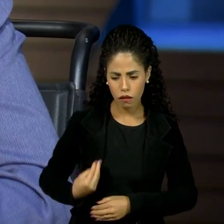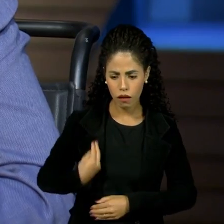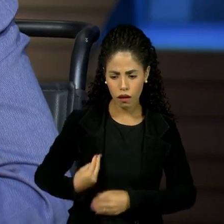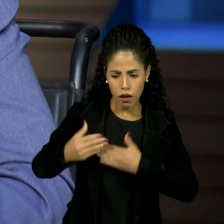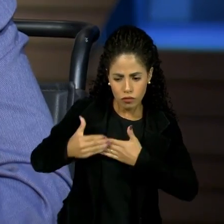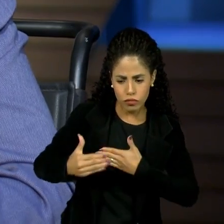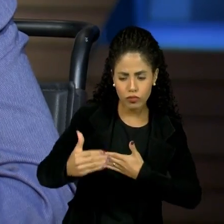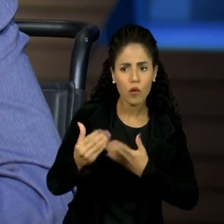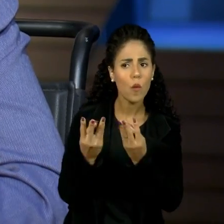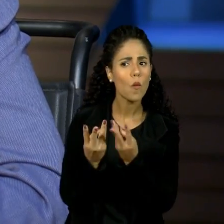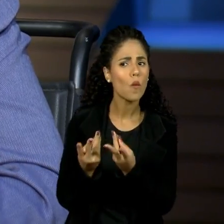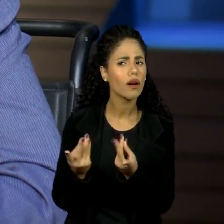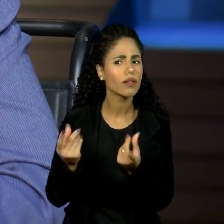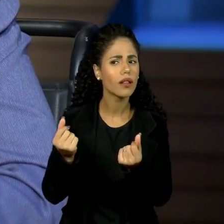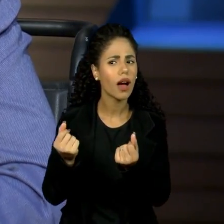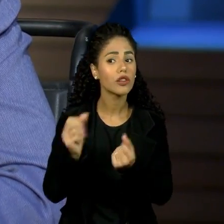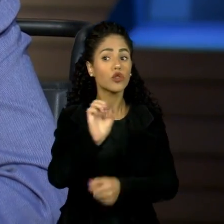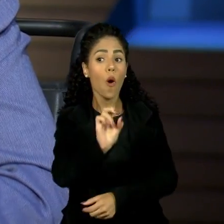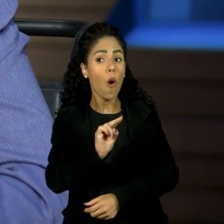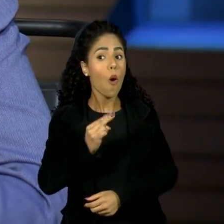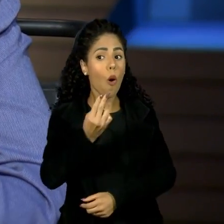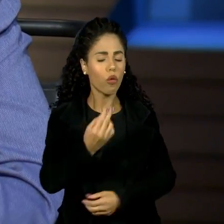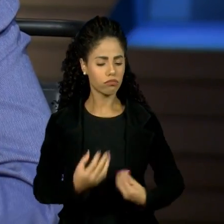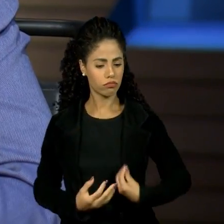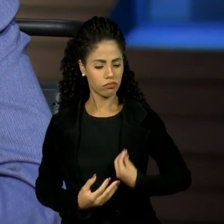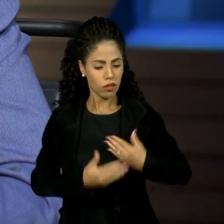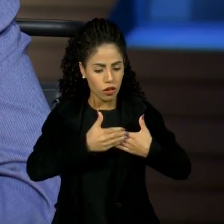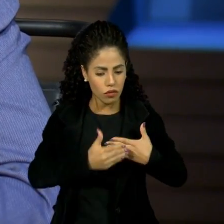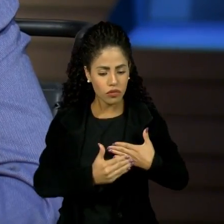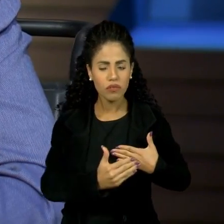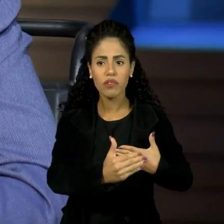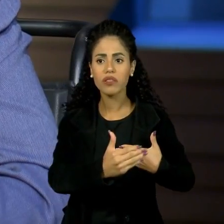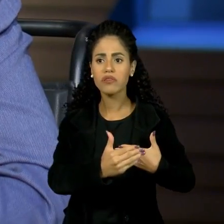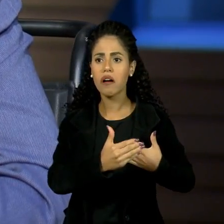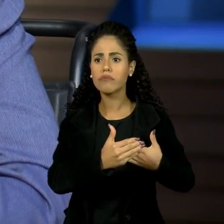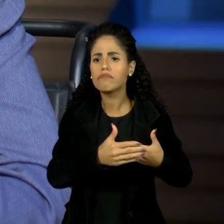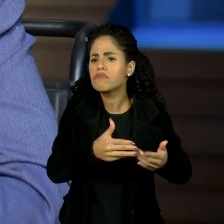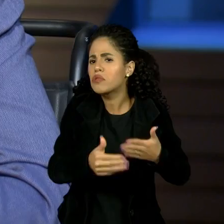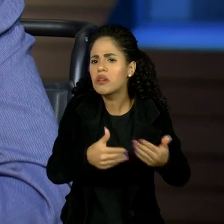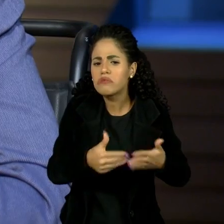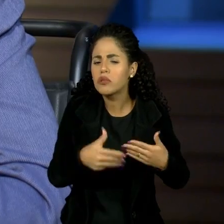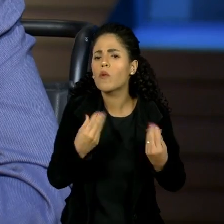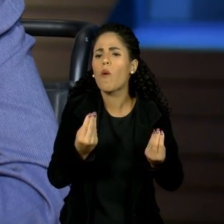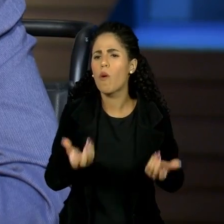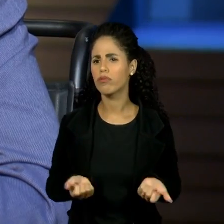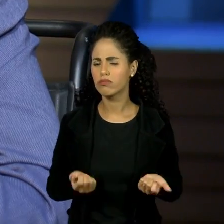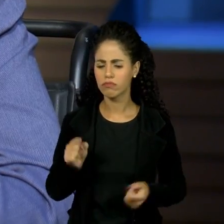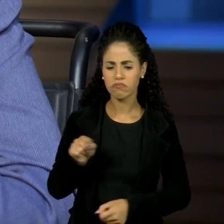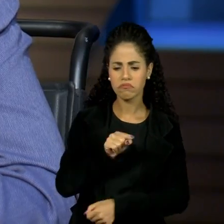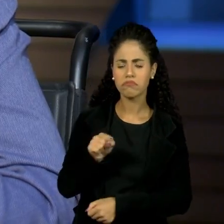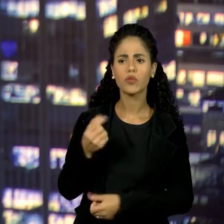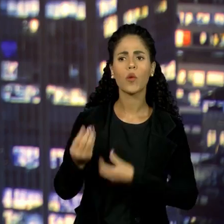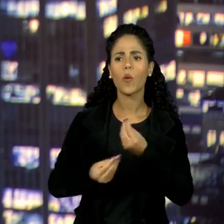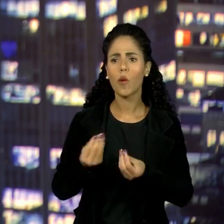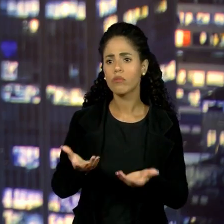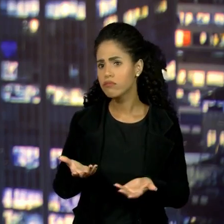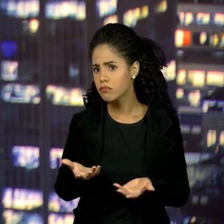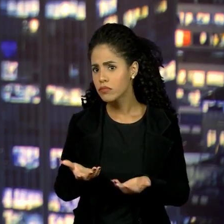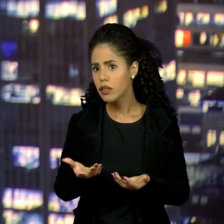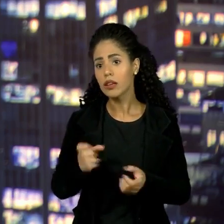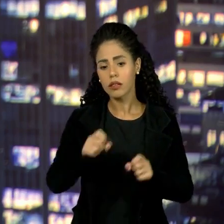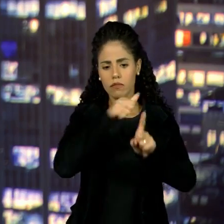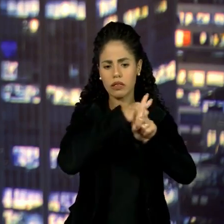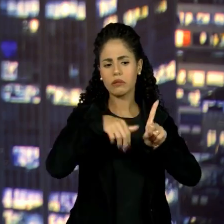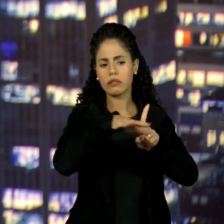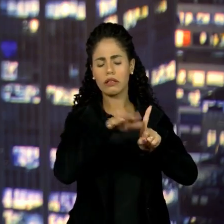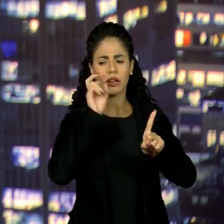com qualidade? Ou nós só estamos vivendo mais e isso tem se tornado, de alguma forma, um peso para essa